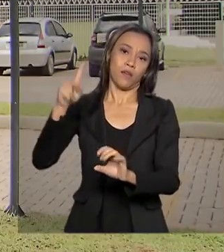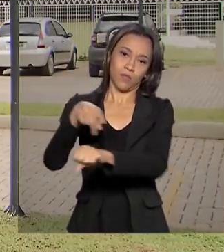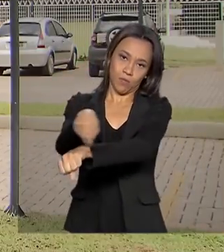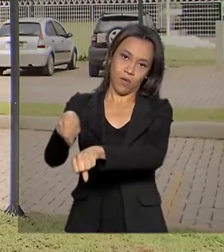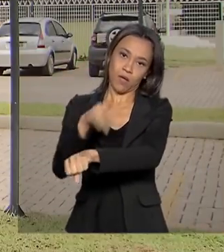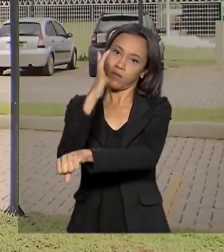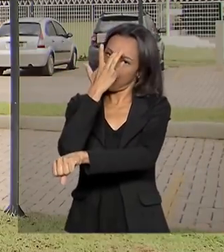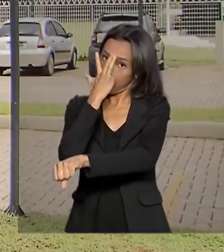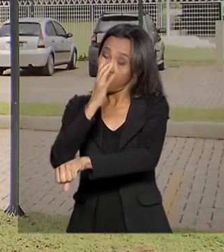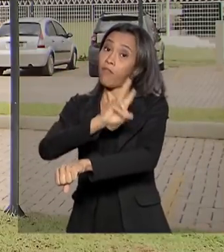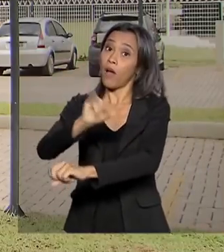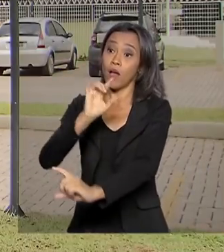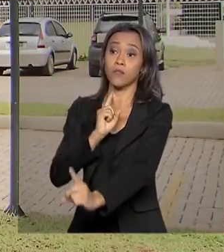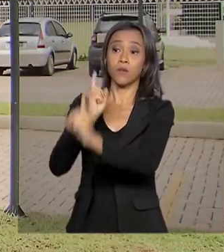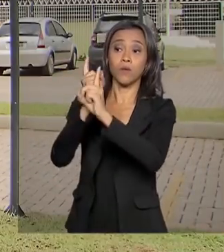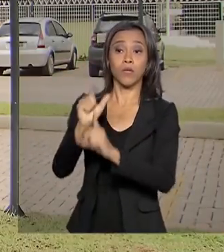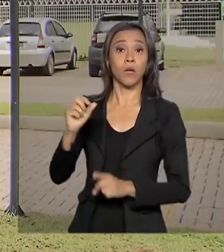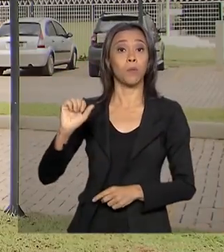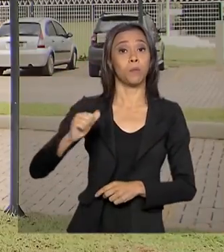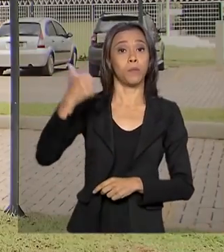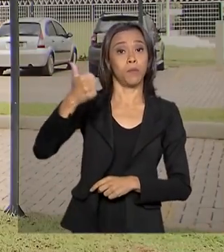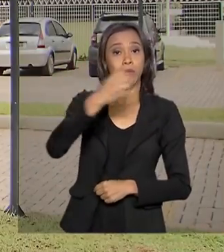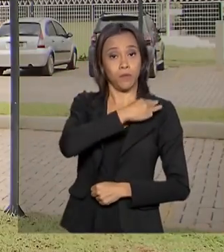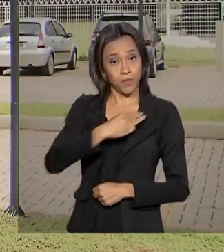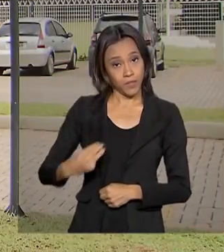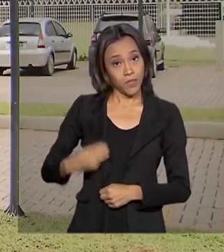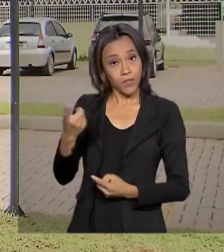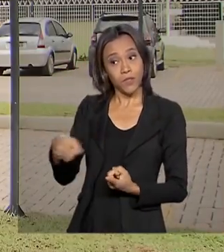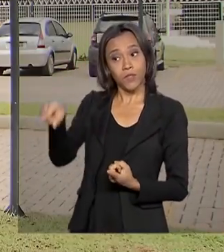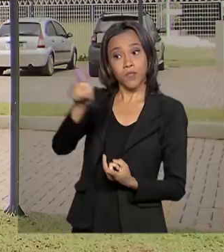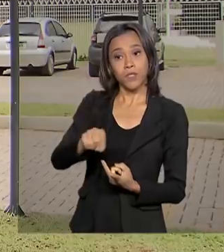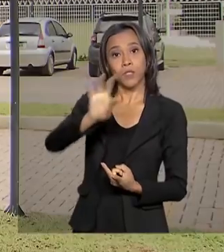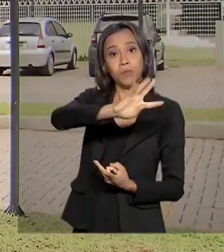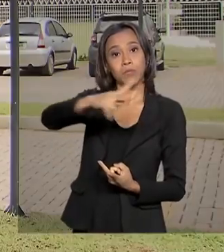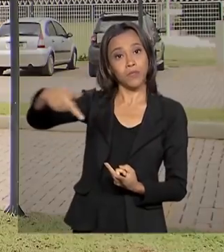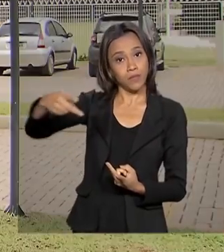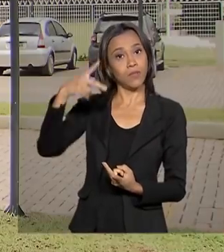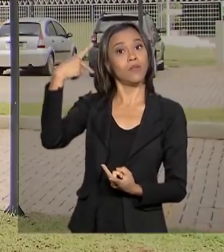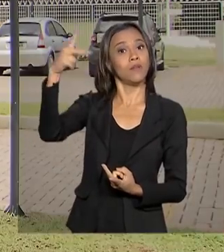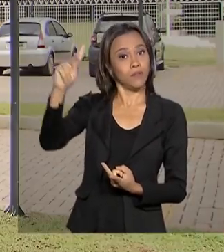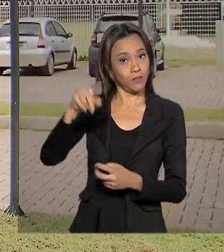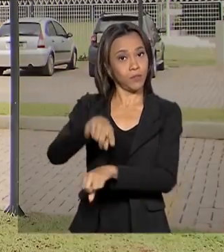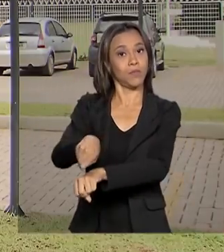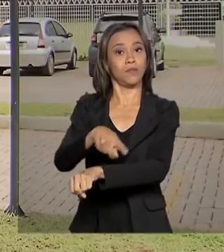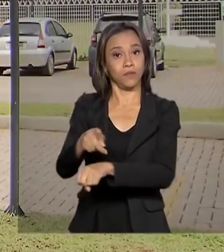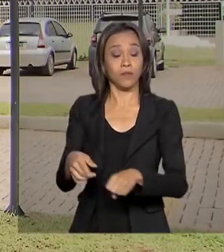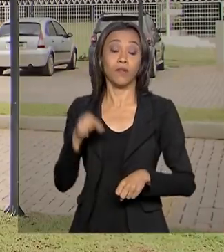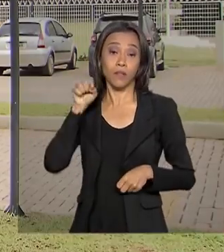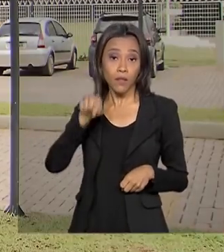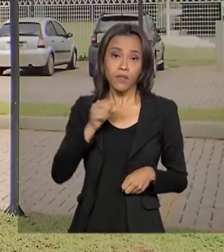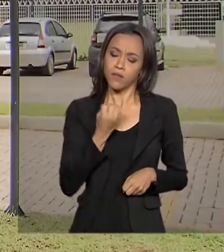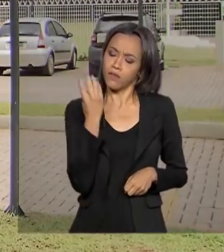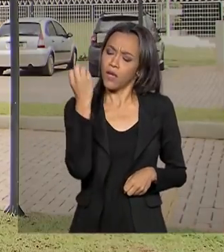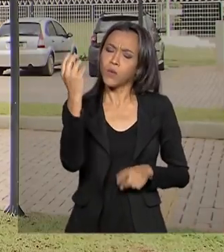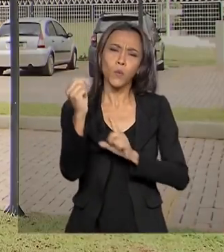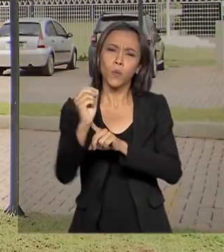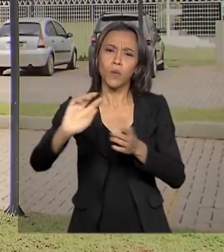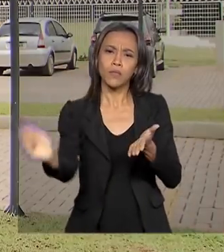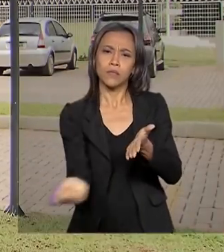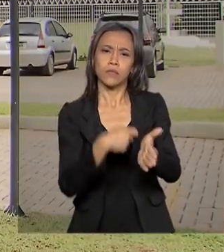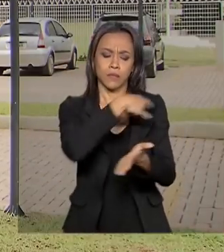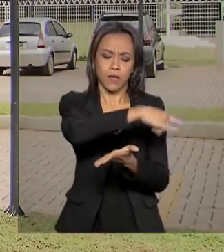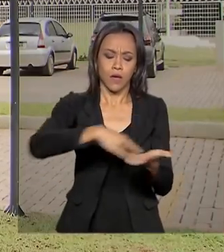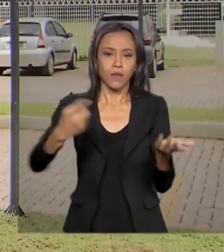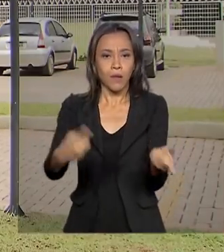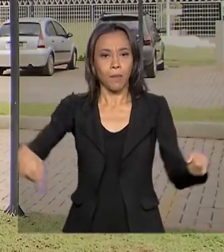encontrar com o primeiro-ministro e o presidente da Índia, além de empresários. Durante essa viagem, devem ser assinados acordos de